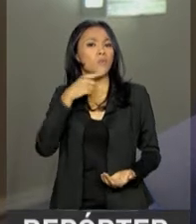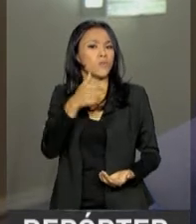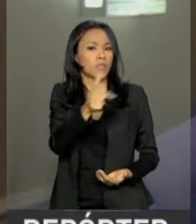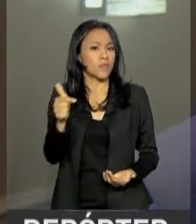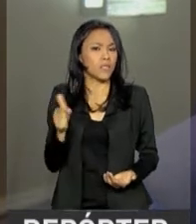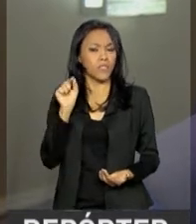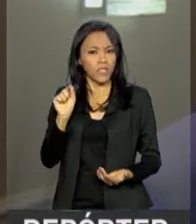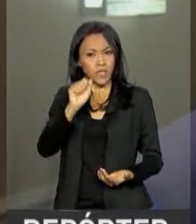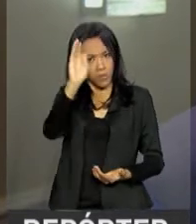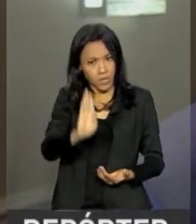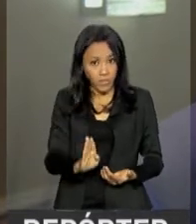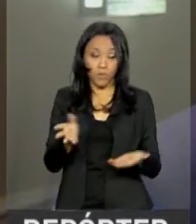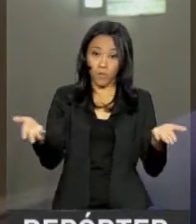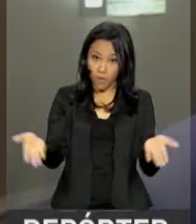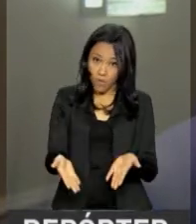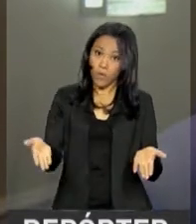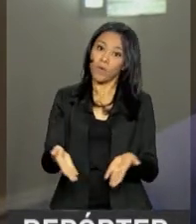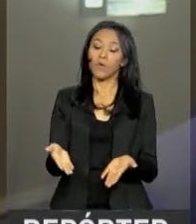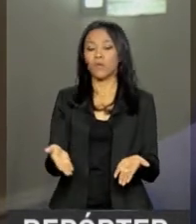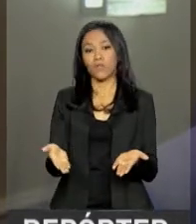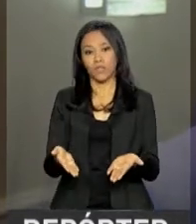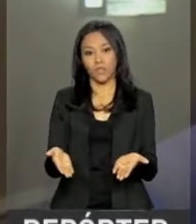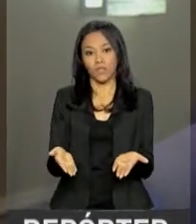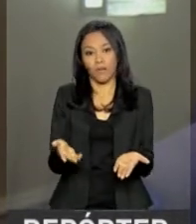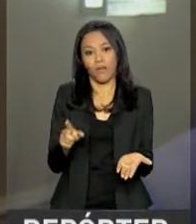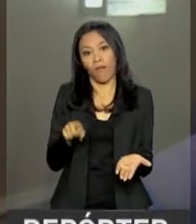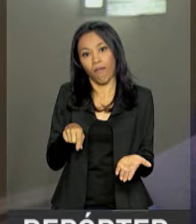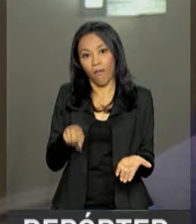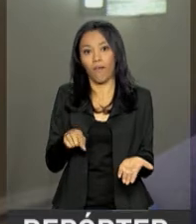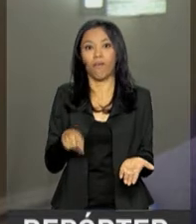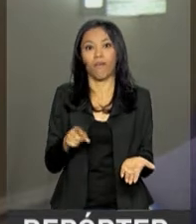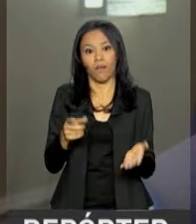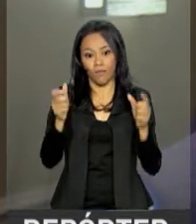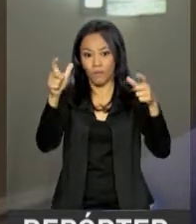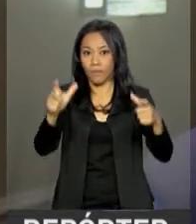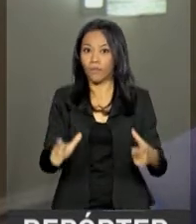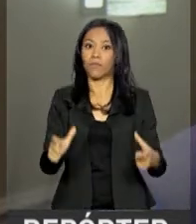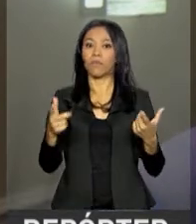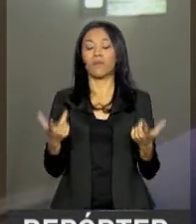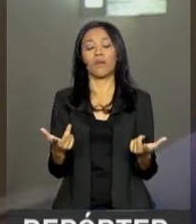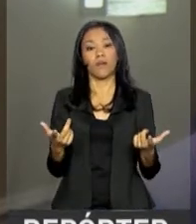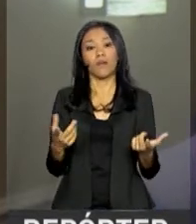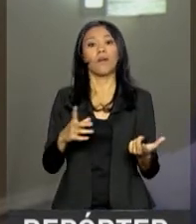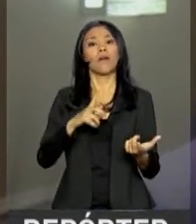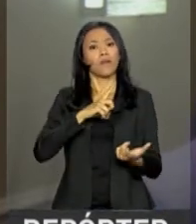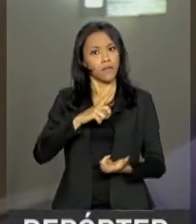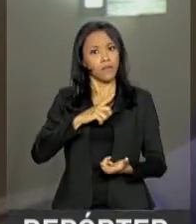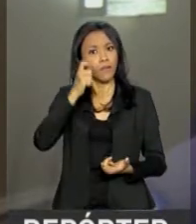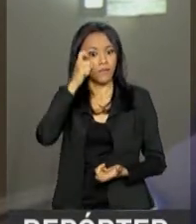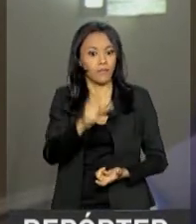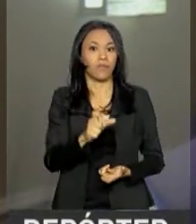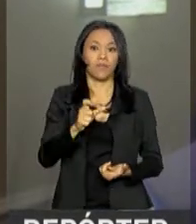de que o brasil hoje é é um médium local onde existe o interesse